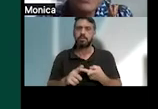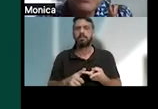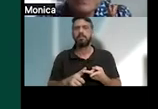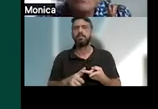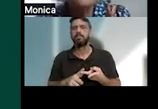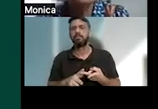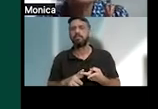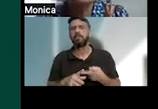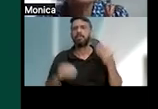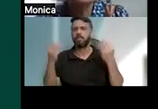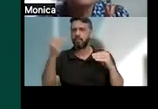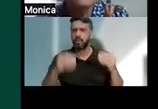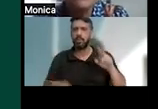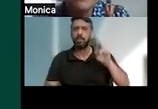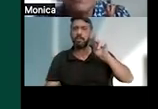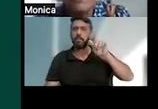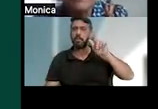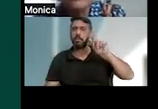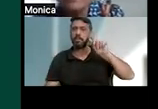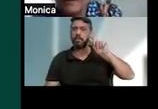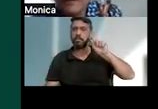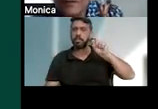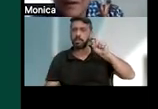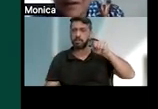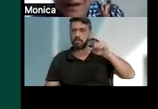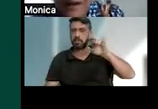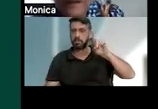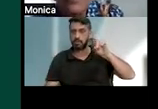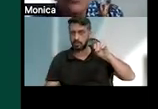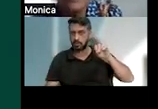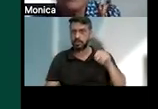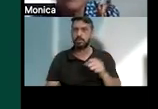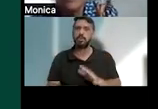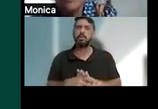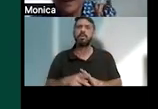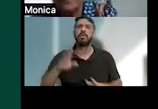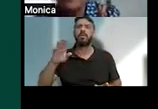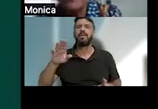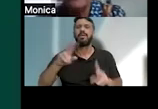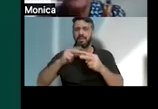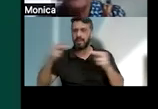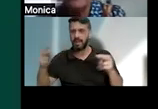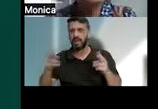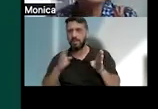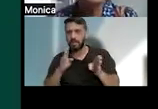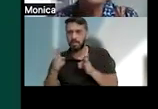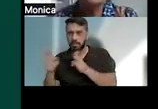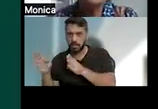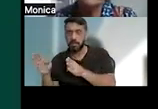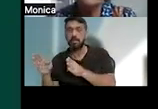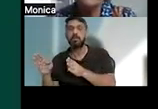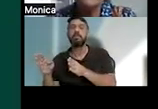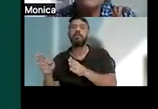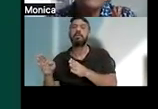montar plasmídios, analisar DNA, sequências de DNA e etc.